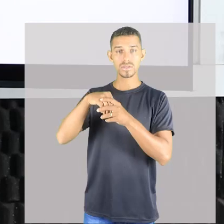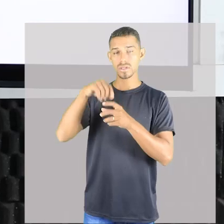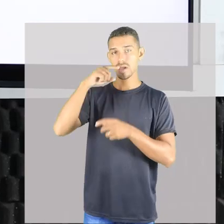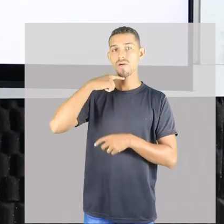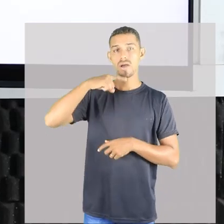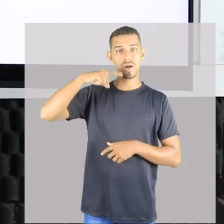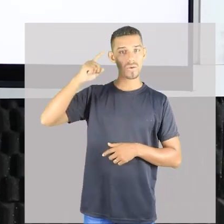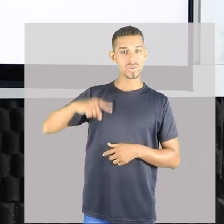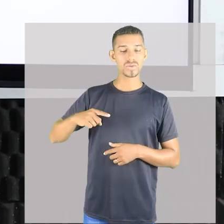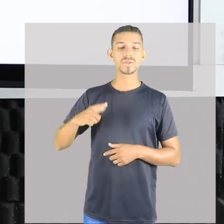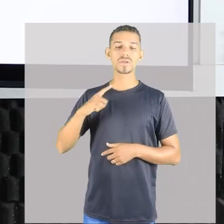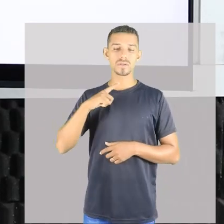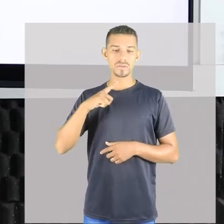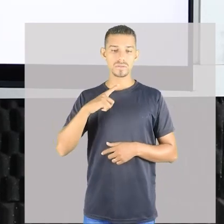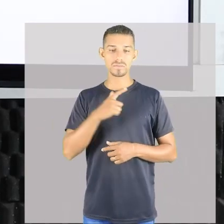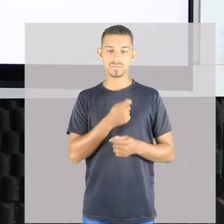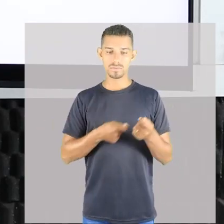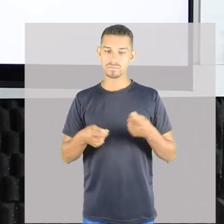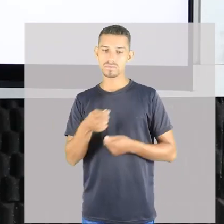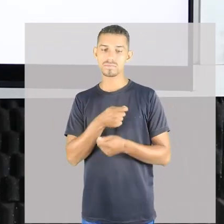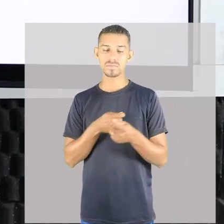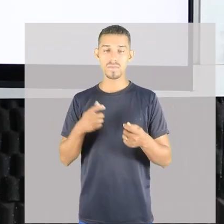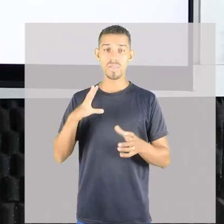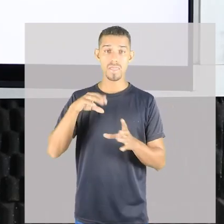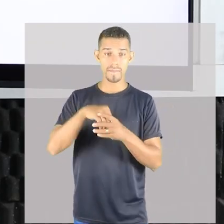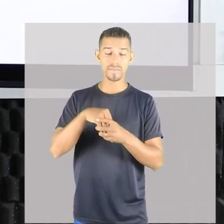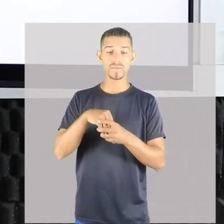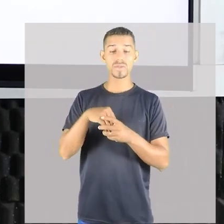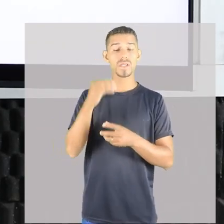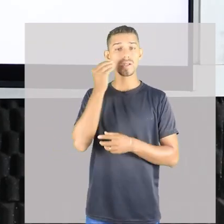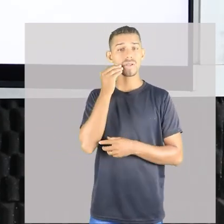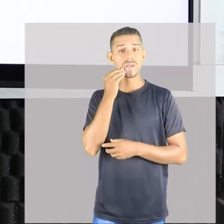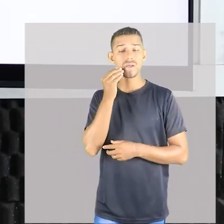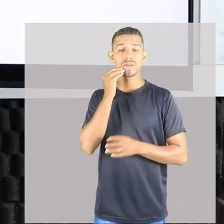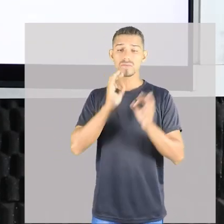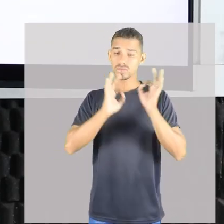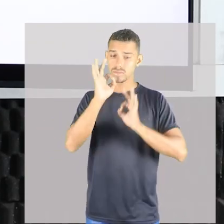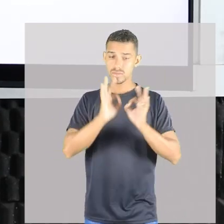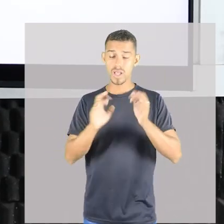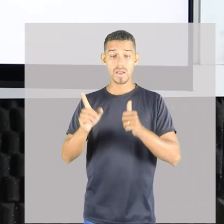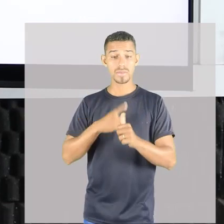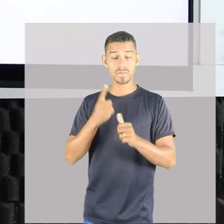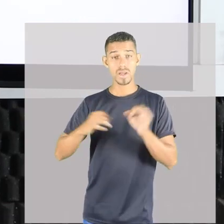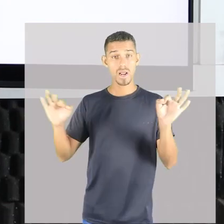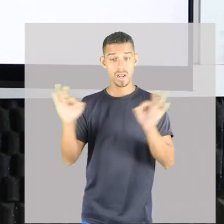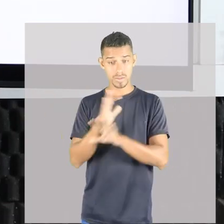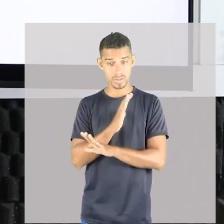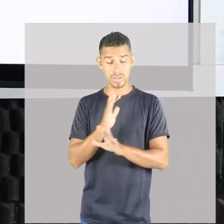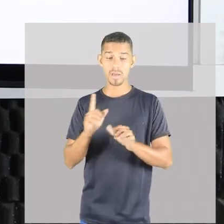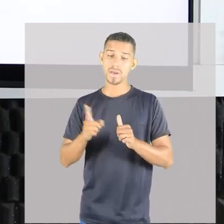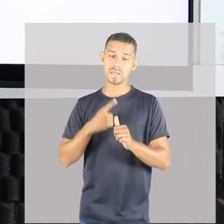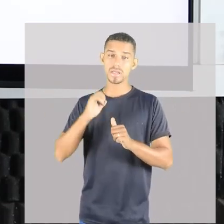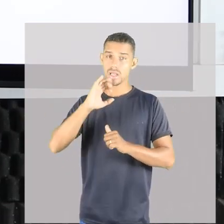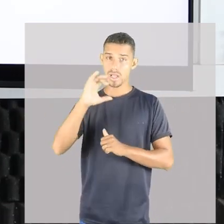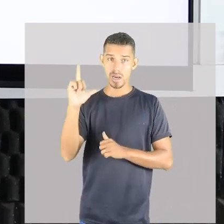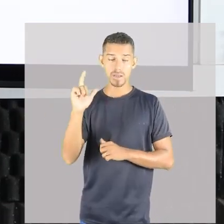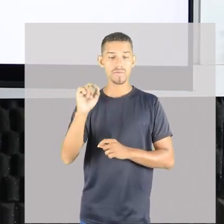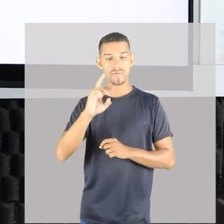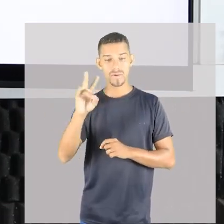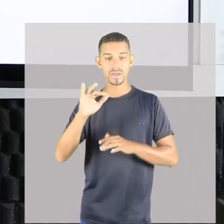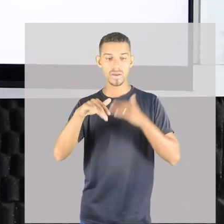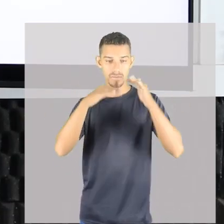você tem uma revolução em curso e uma contra-revolução tentando fazer com que esta primeira parasse. Mas, claro, ela vai